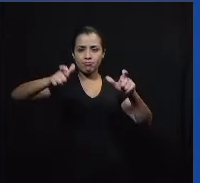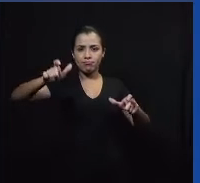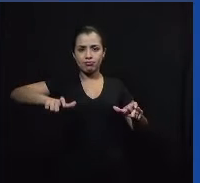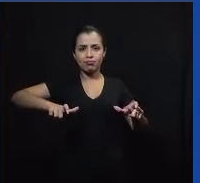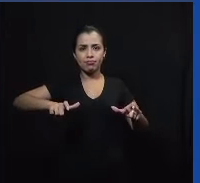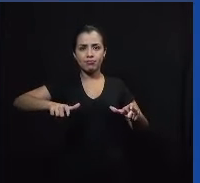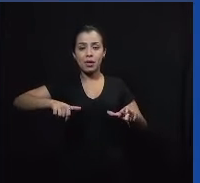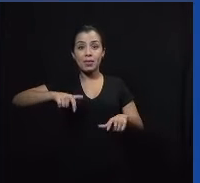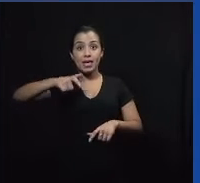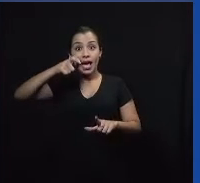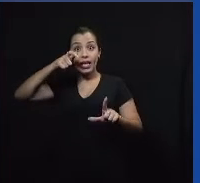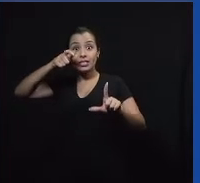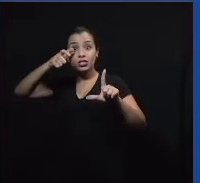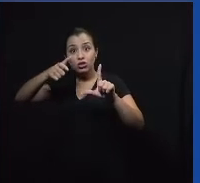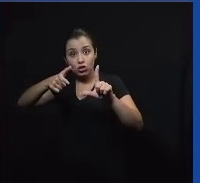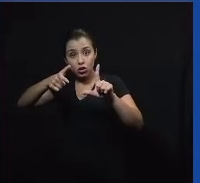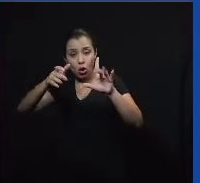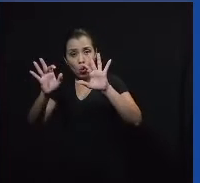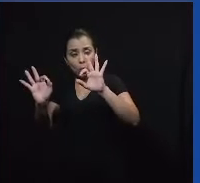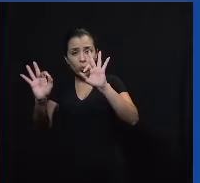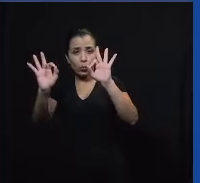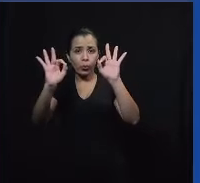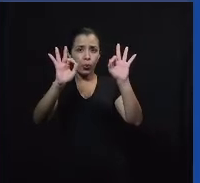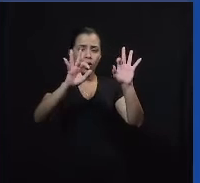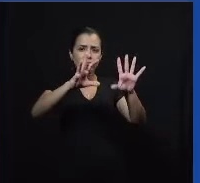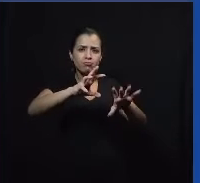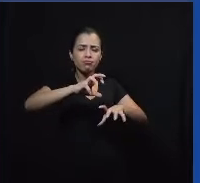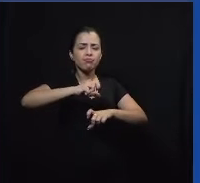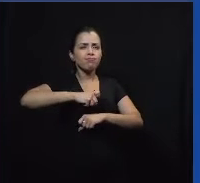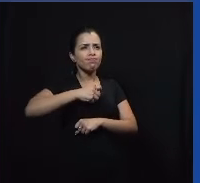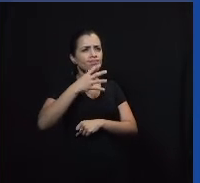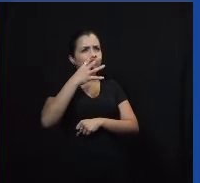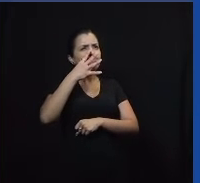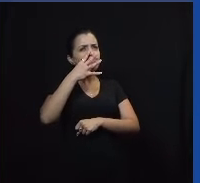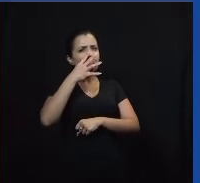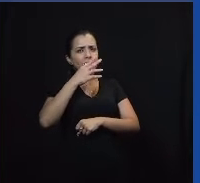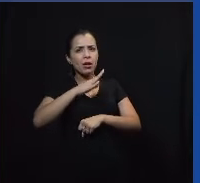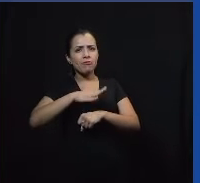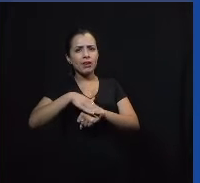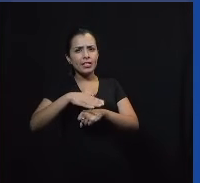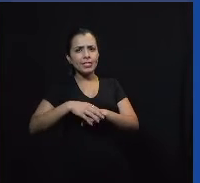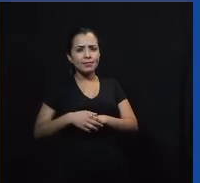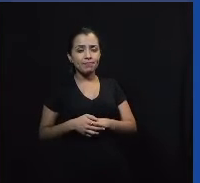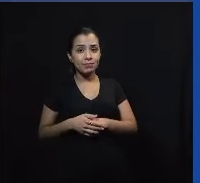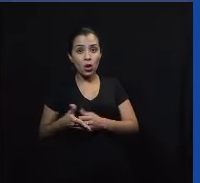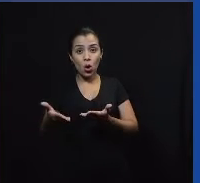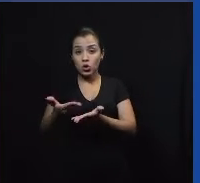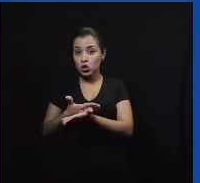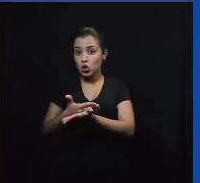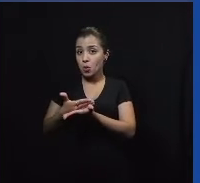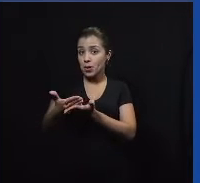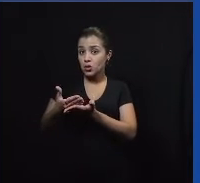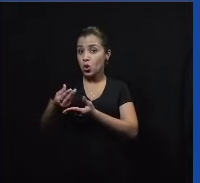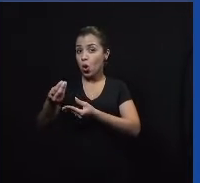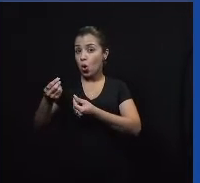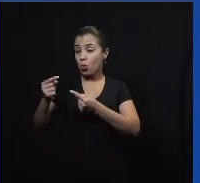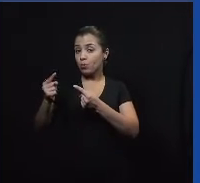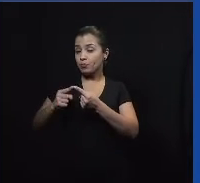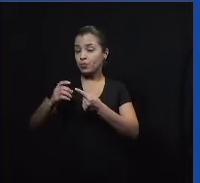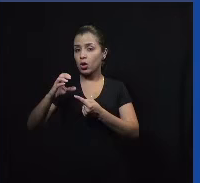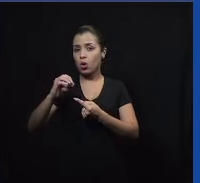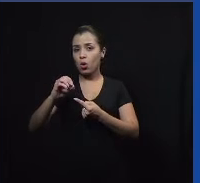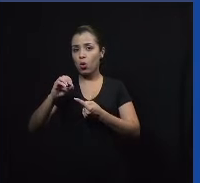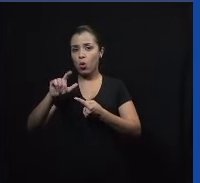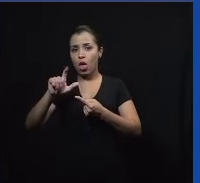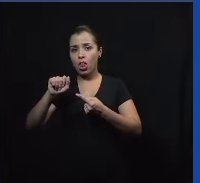para levar isso para a sua vida. Nós começamos o dia com o COLAB, que é a organização que trabalha no município de